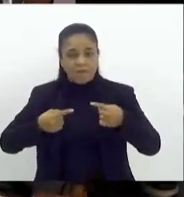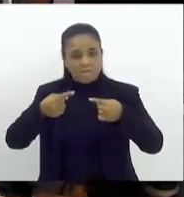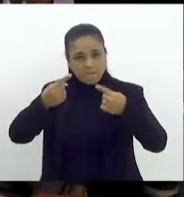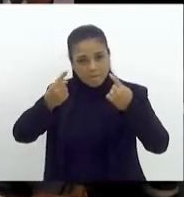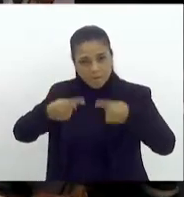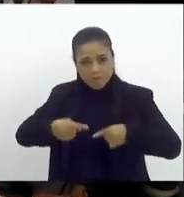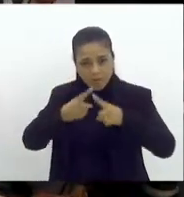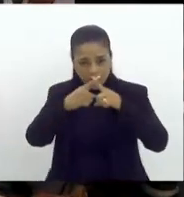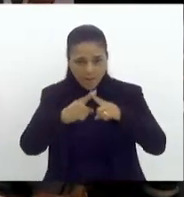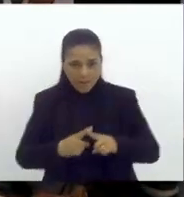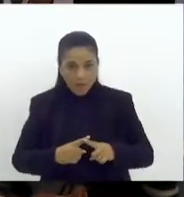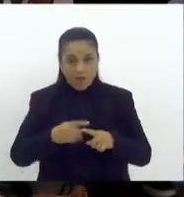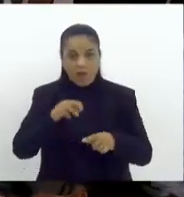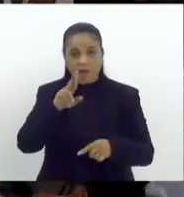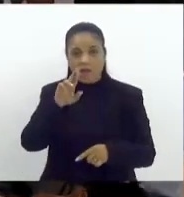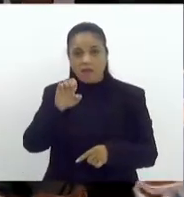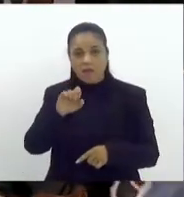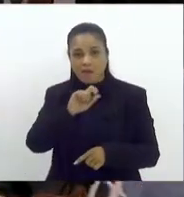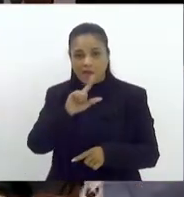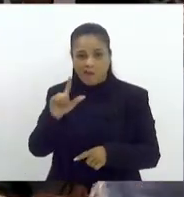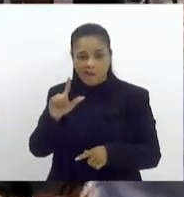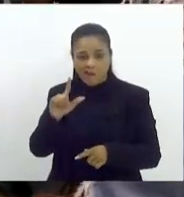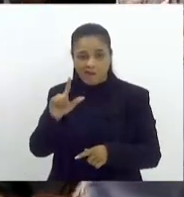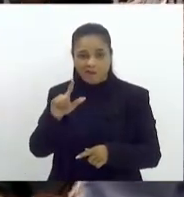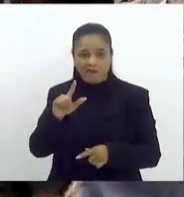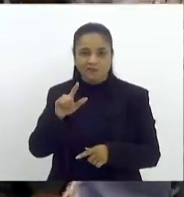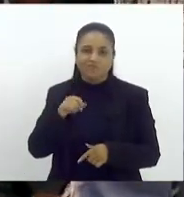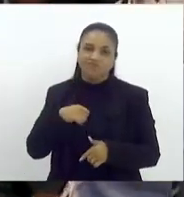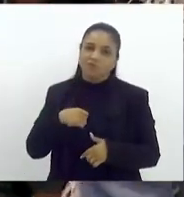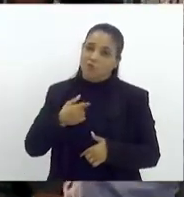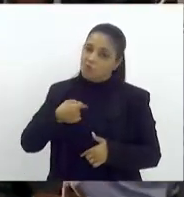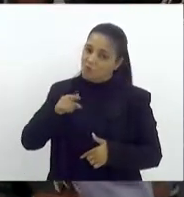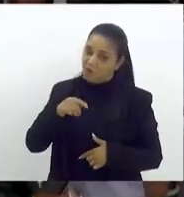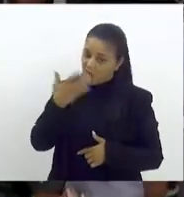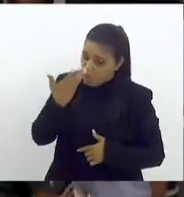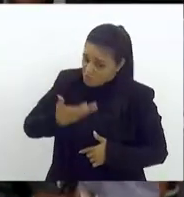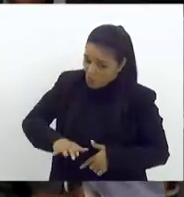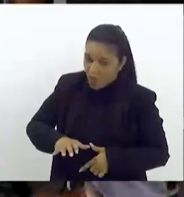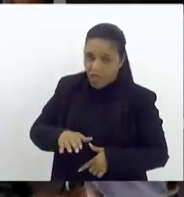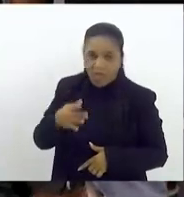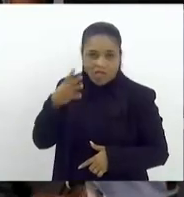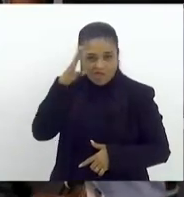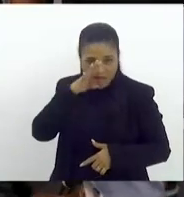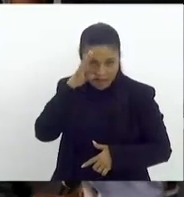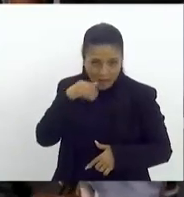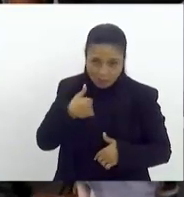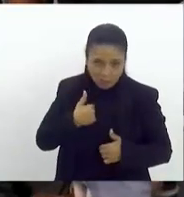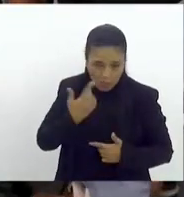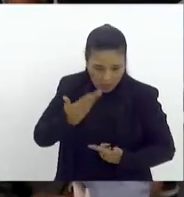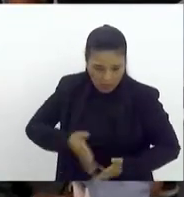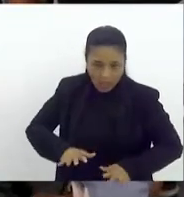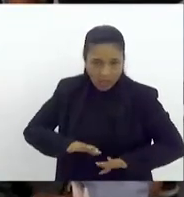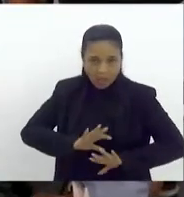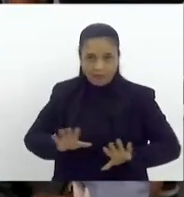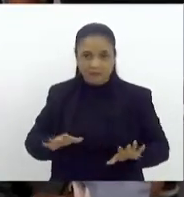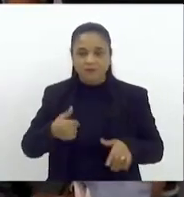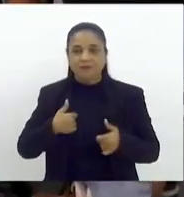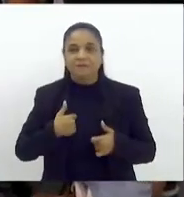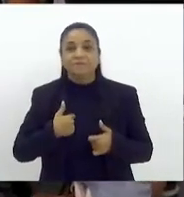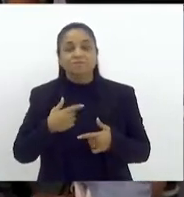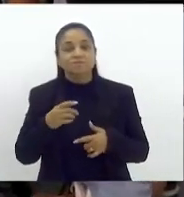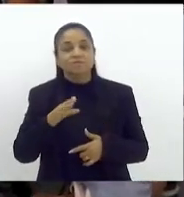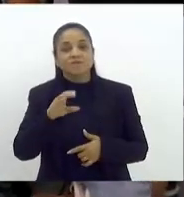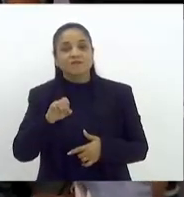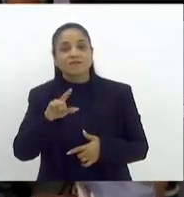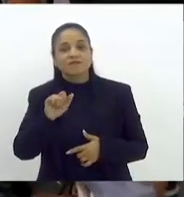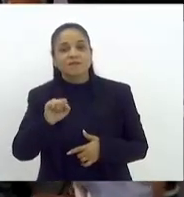batalha do Real só não foi quem não é legal e aí César chega para